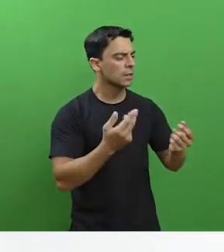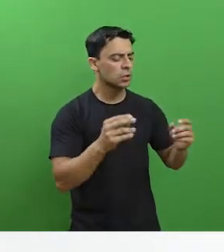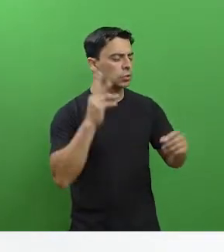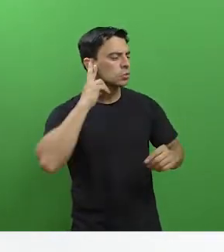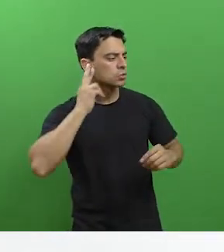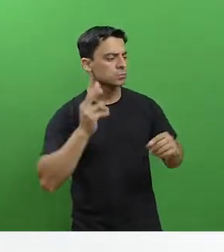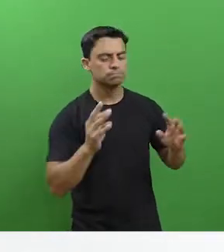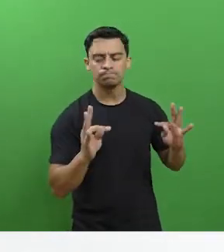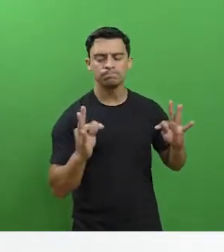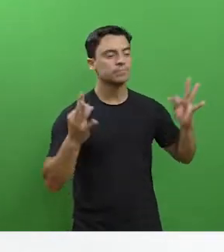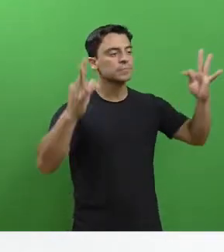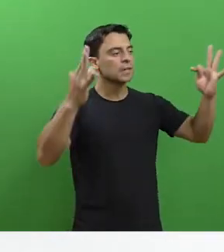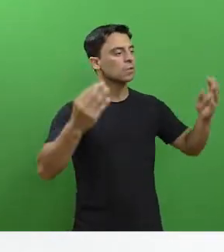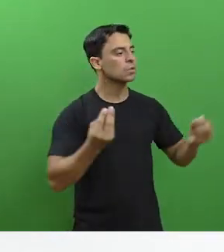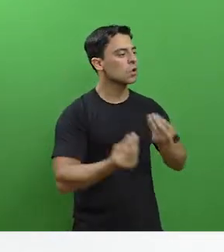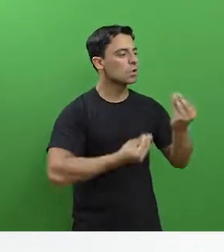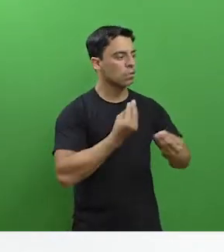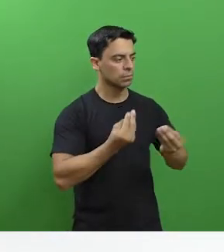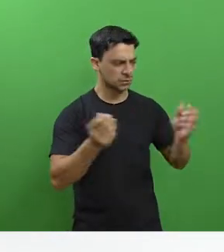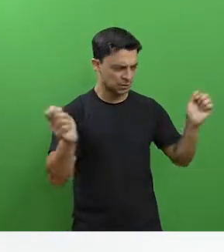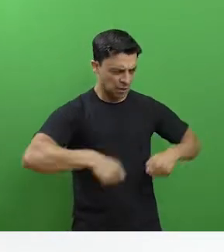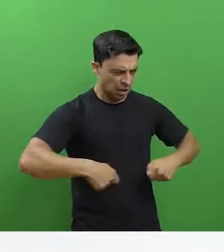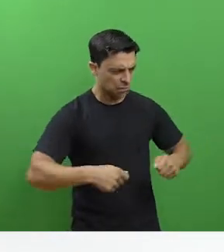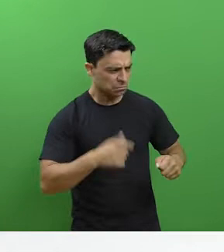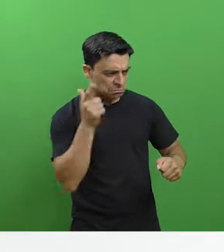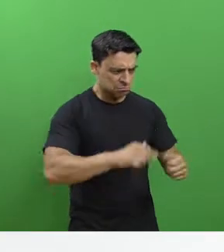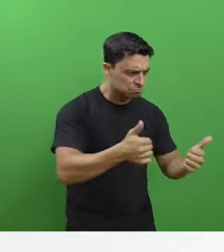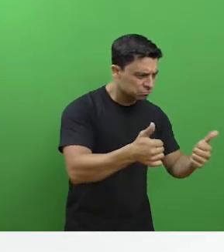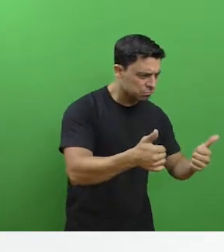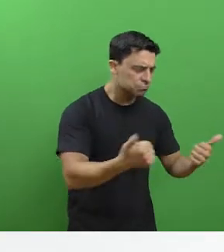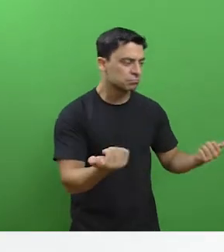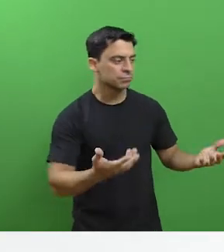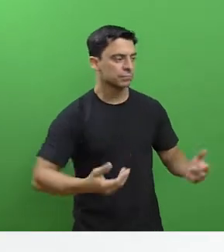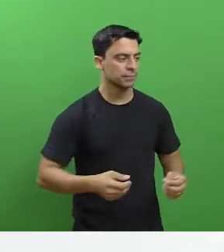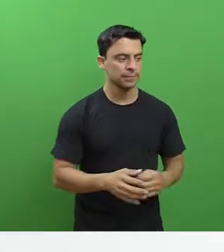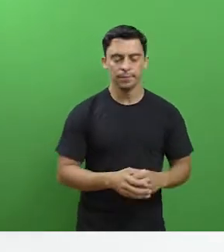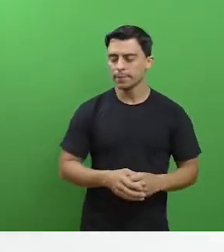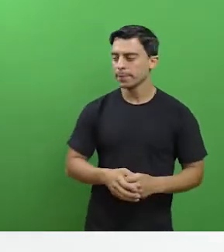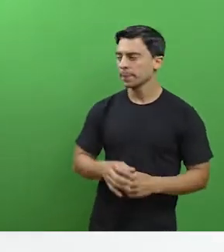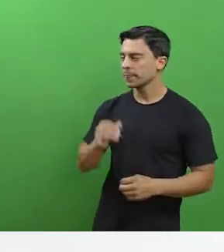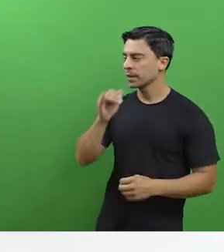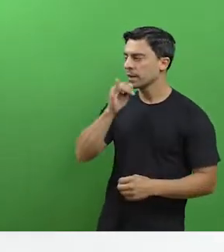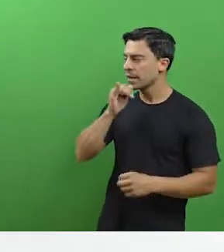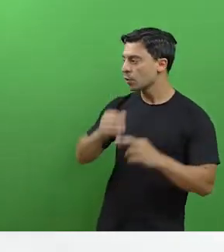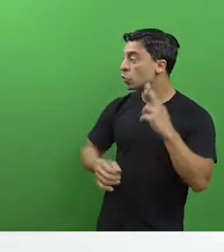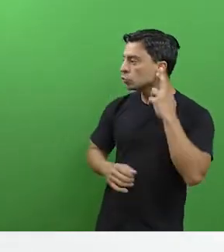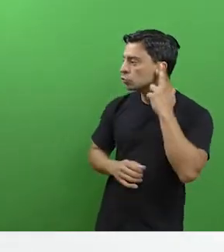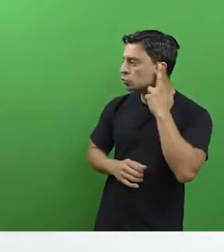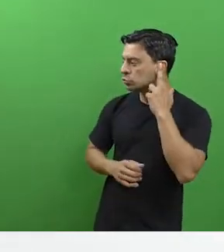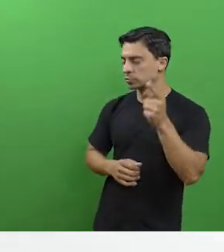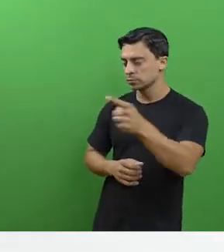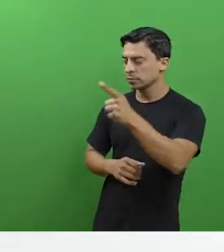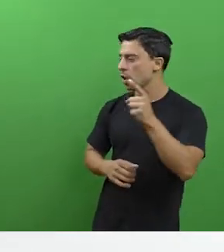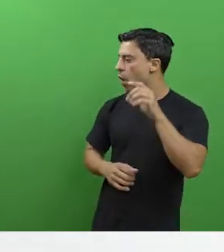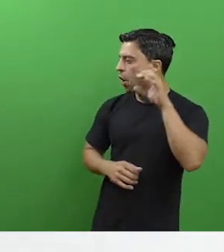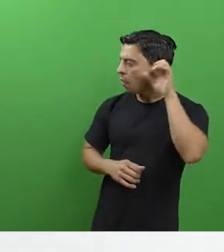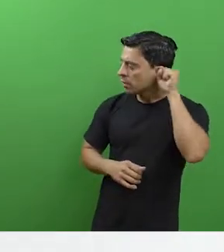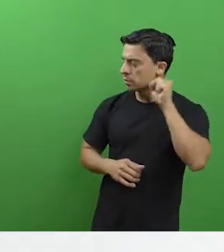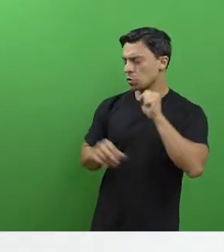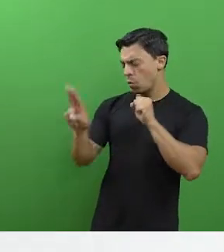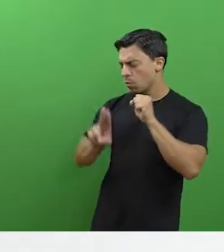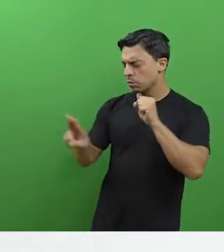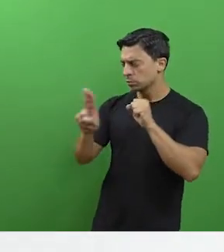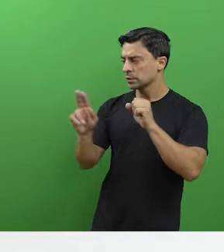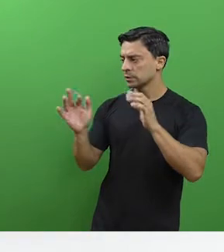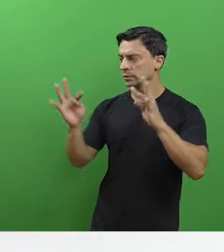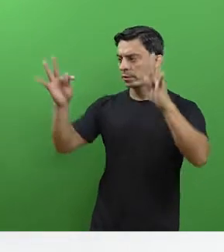é, alcançar essa tecnologia? Os surdos, como os ouvintes, usam a tecnologia, usam o celular, usam o computador,